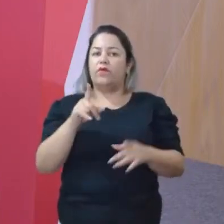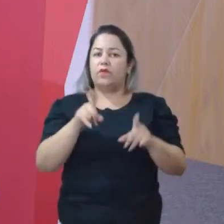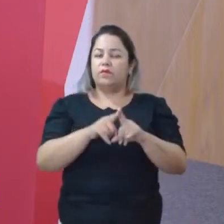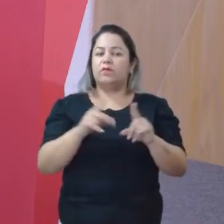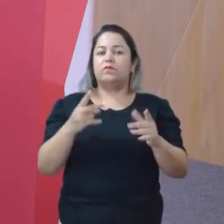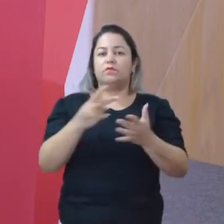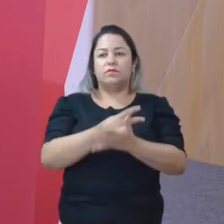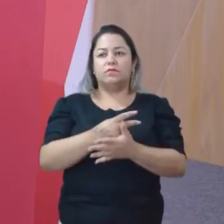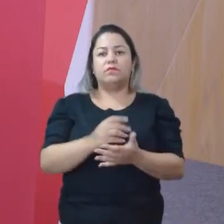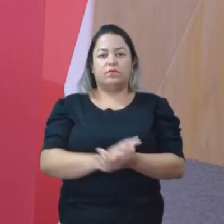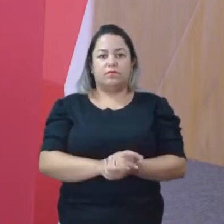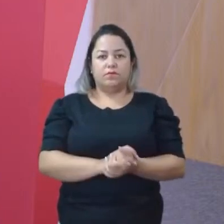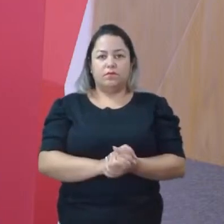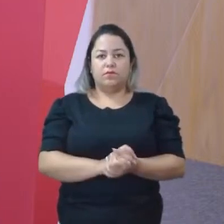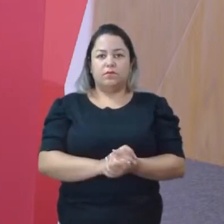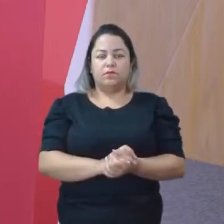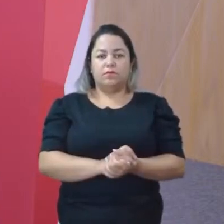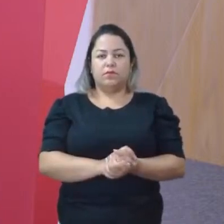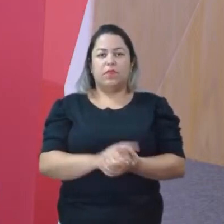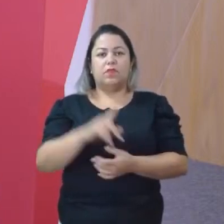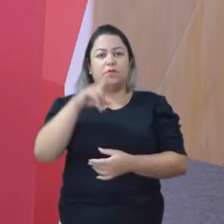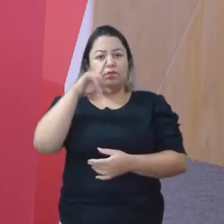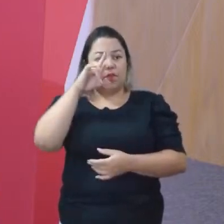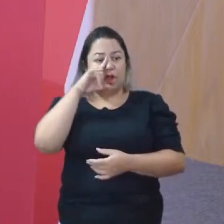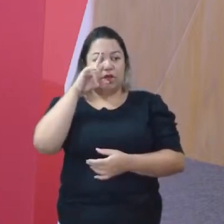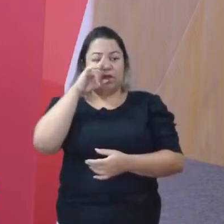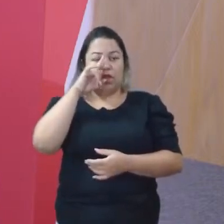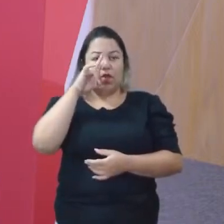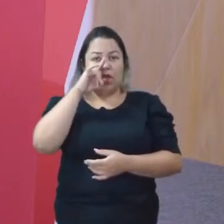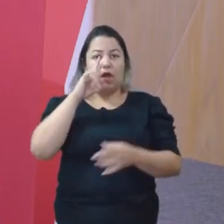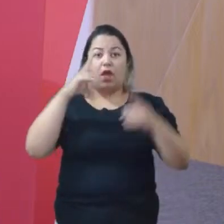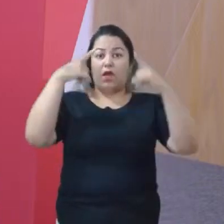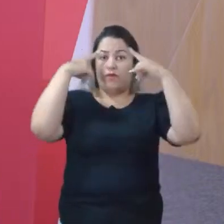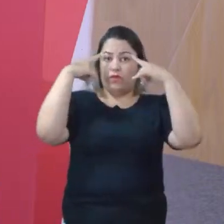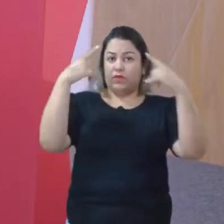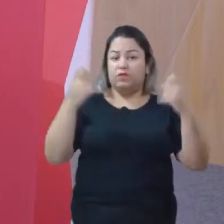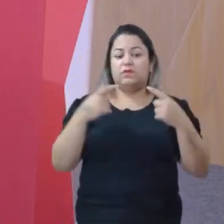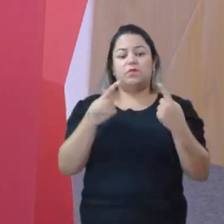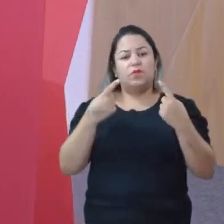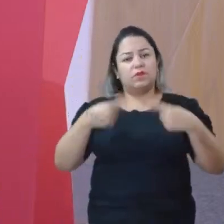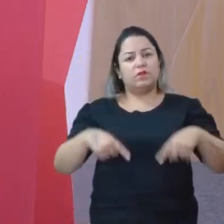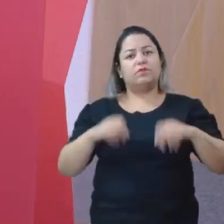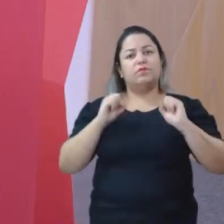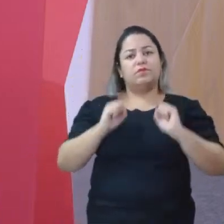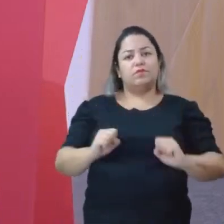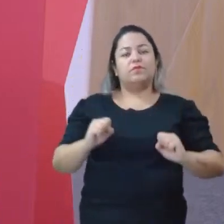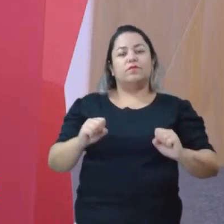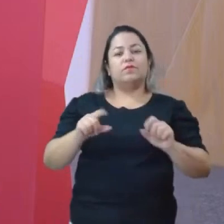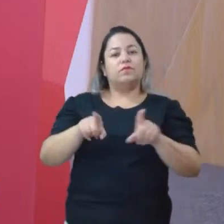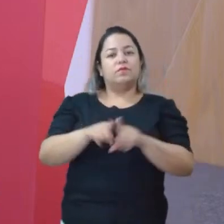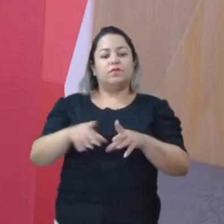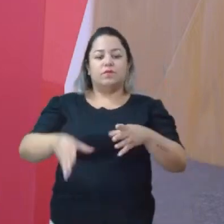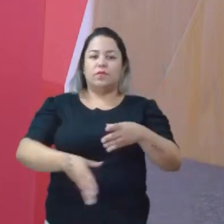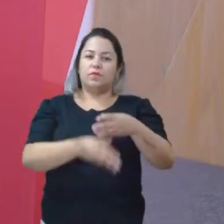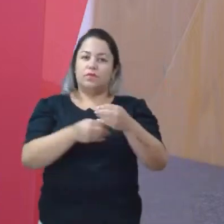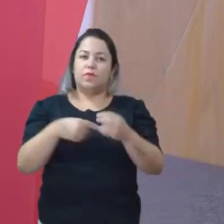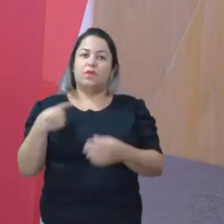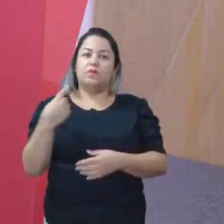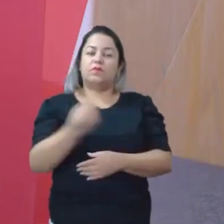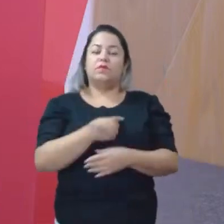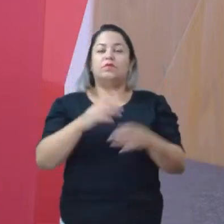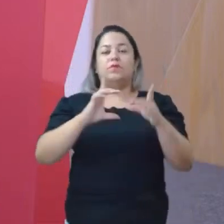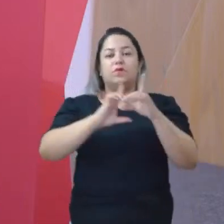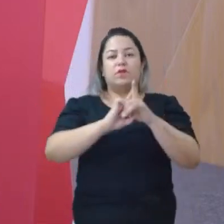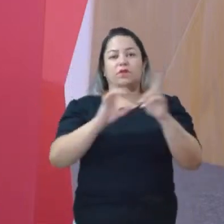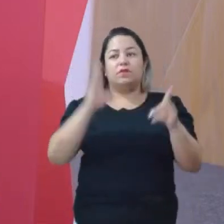impactos disso. Que ameaças a violência política pode colocar para a nossa democracia aqui no Brasil?